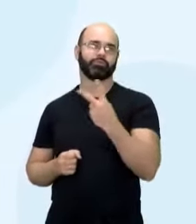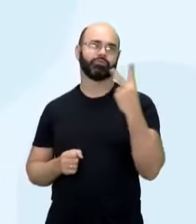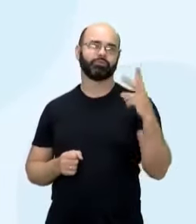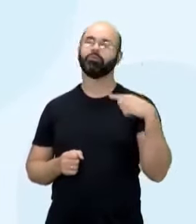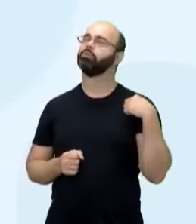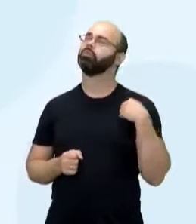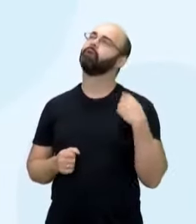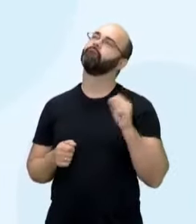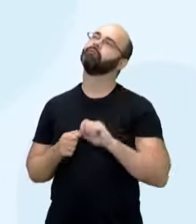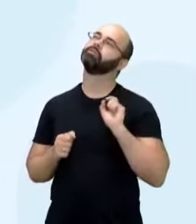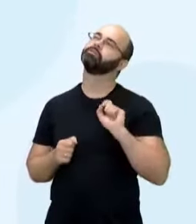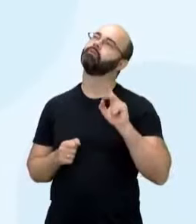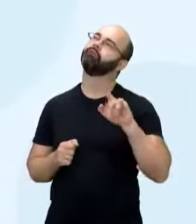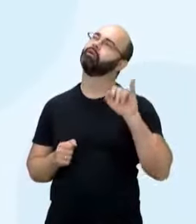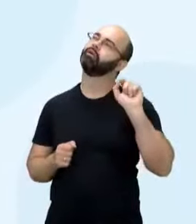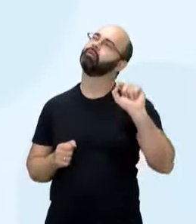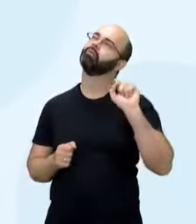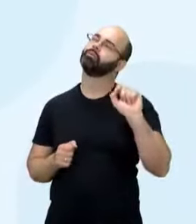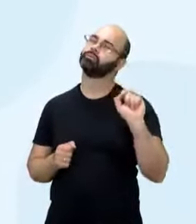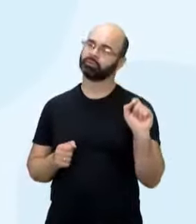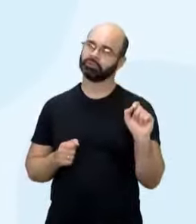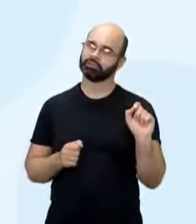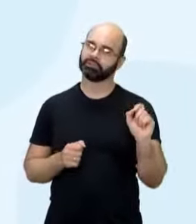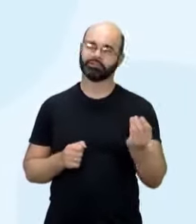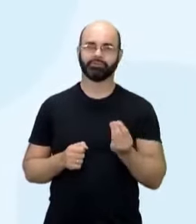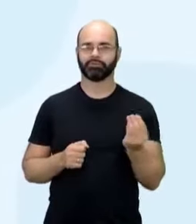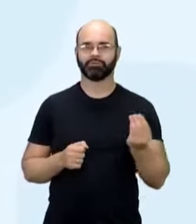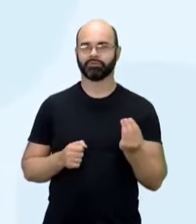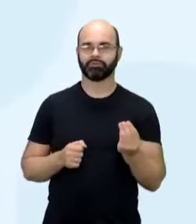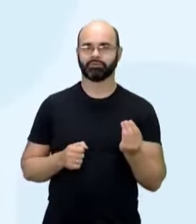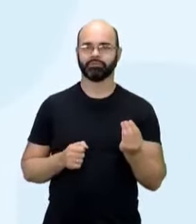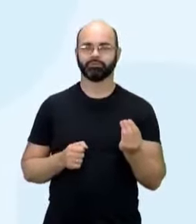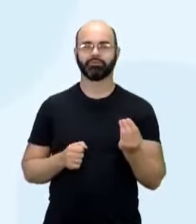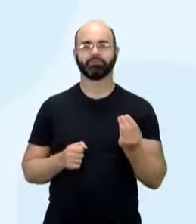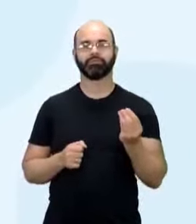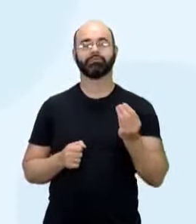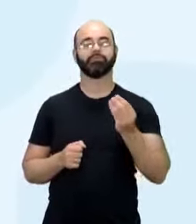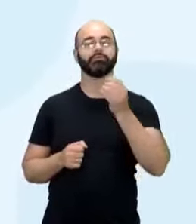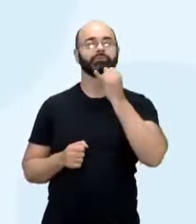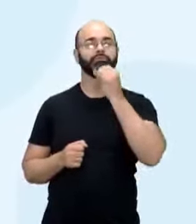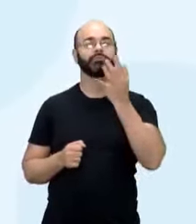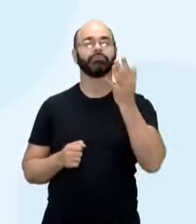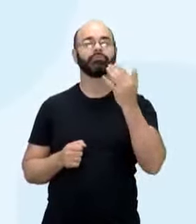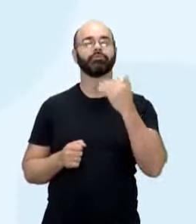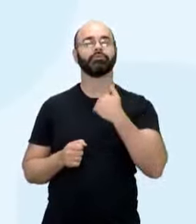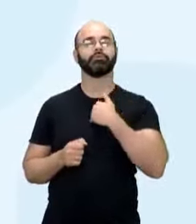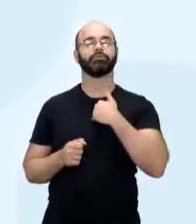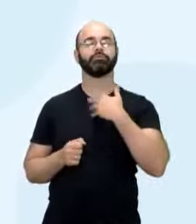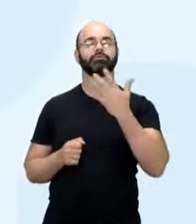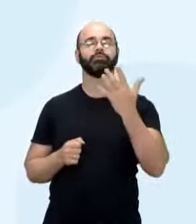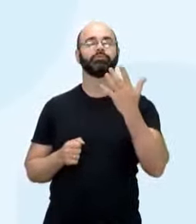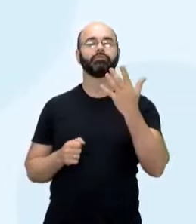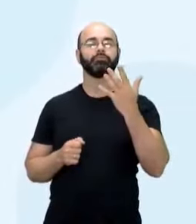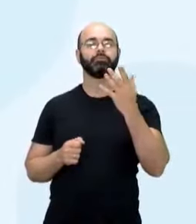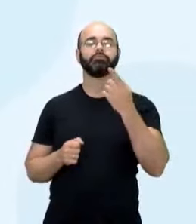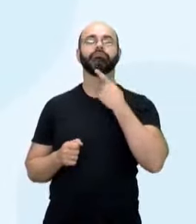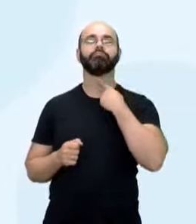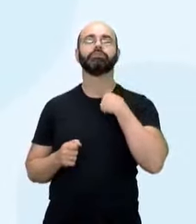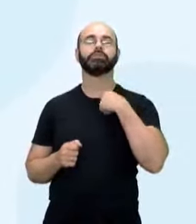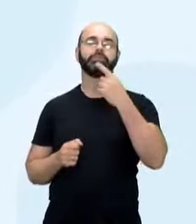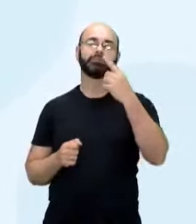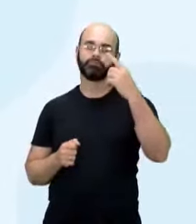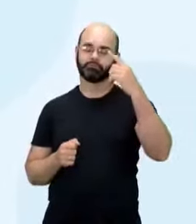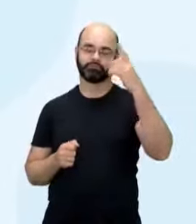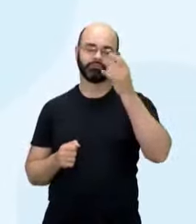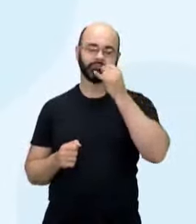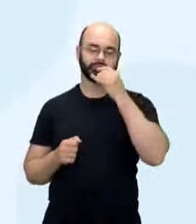em relação a esse desenvolvimento integral, né? Esse desenvolvimento que considera o socioemocional e o cognitivo nos